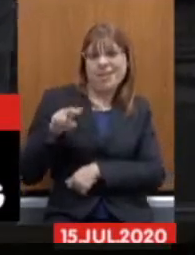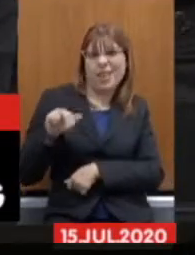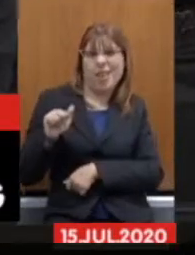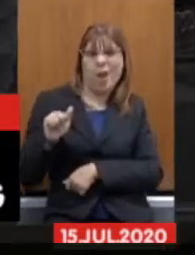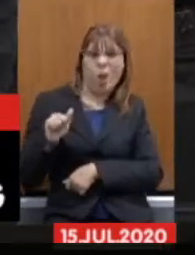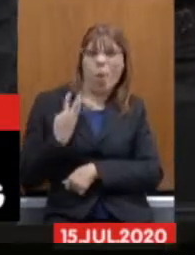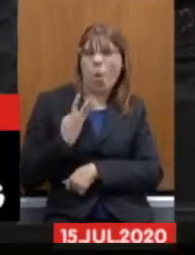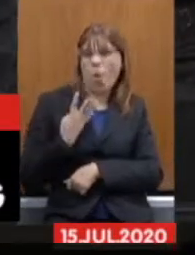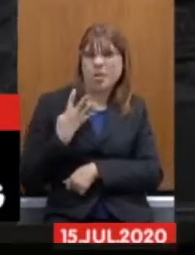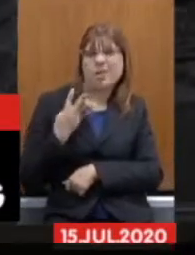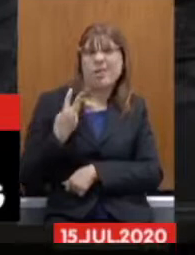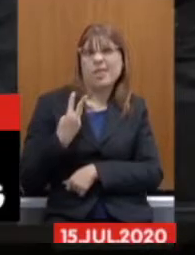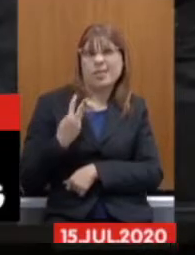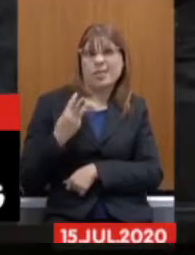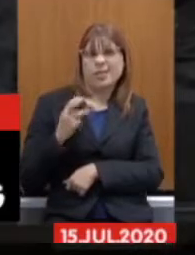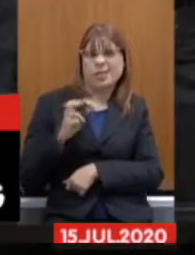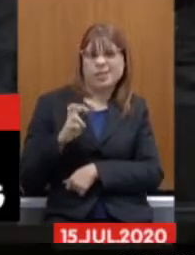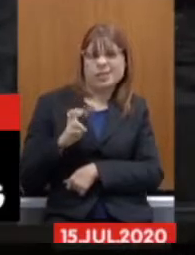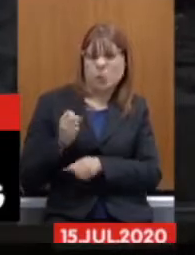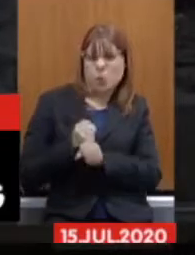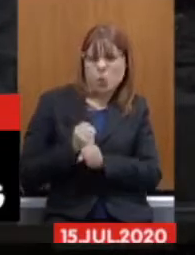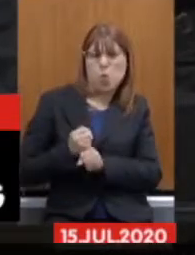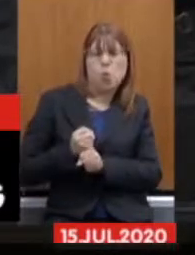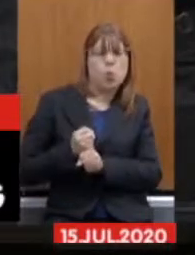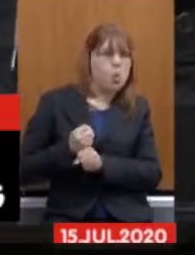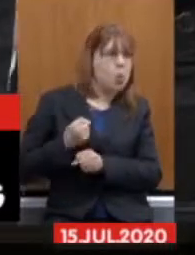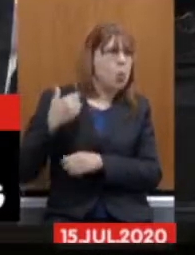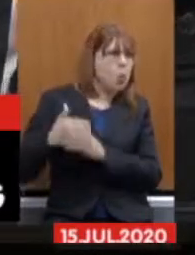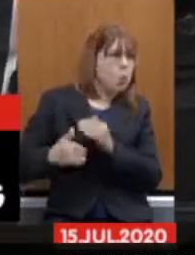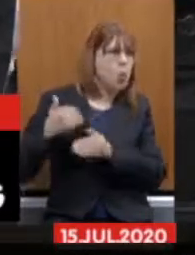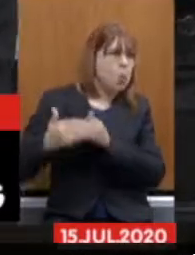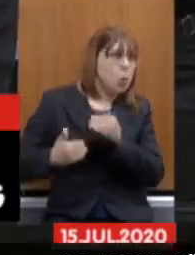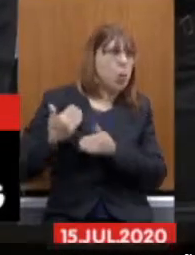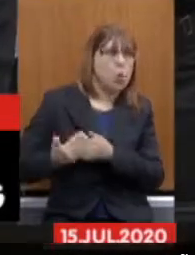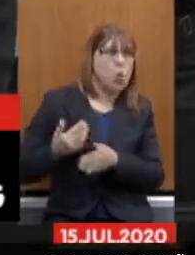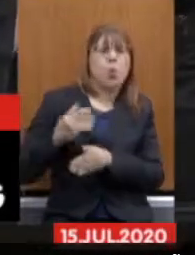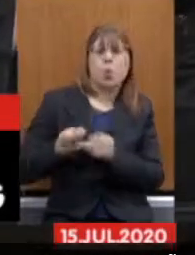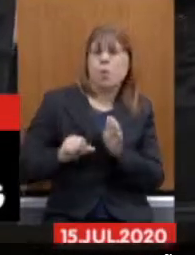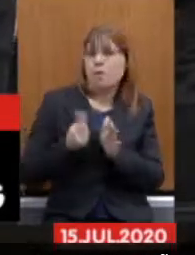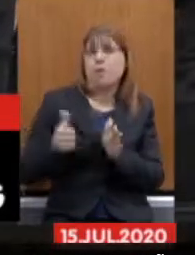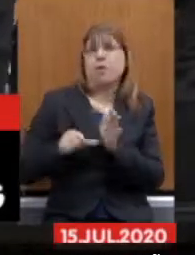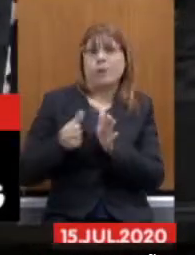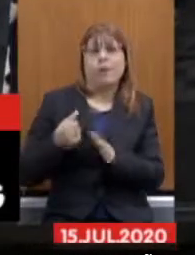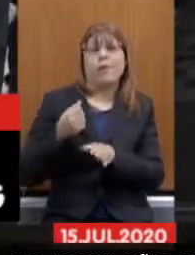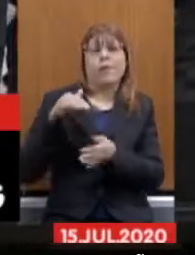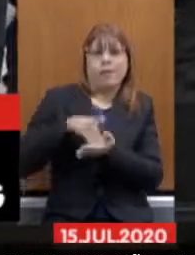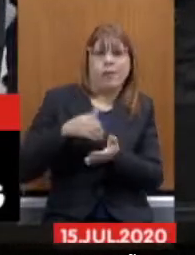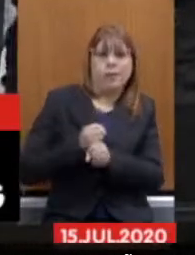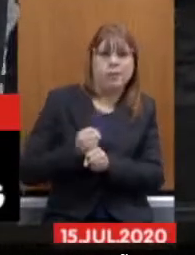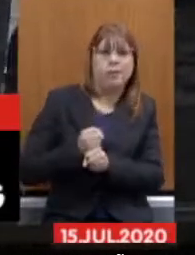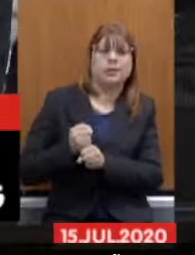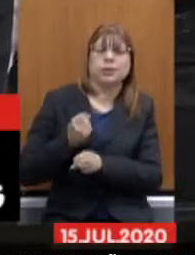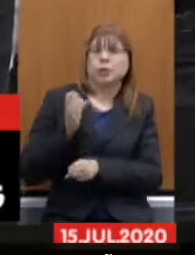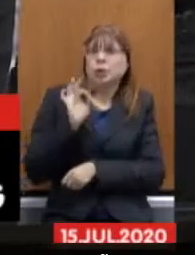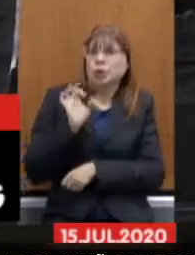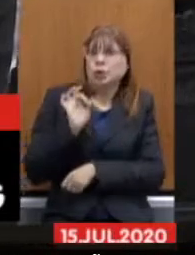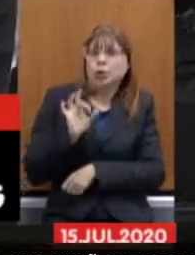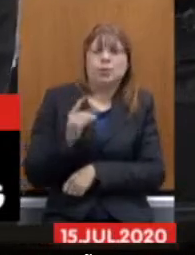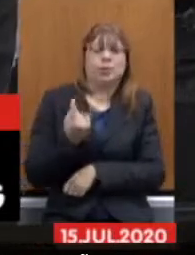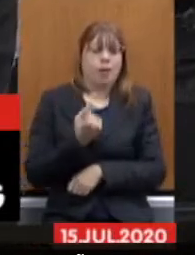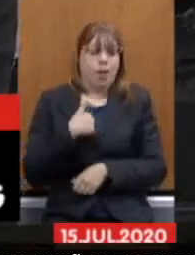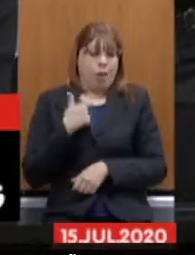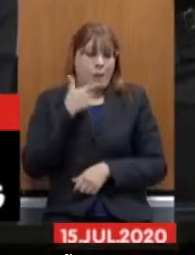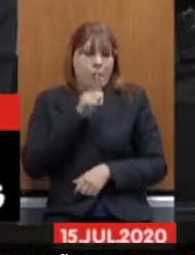ano 435 anos seguidos vai ter que nascer e morrer oito vezes se a pessoa mais sortuda do mundo todo final de ano você ficar sozinho